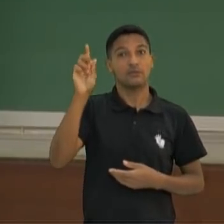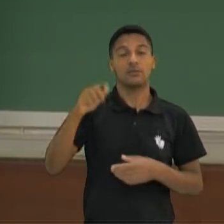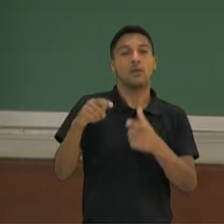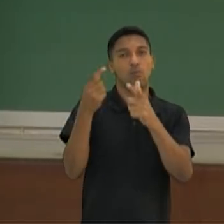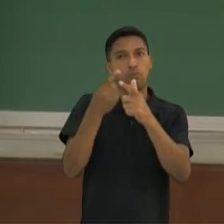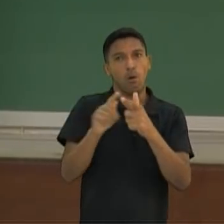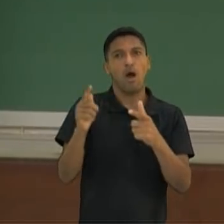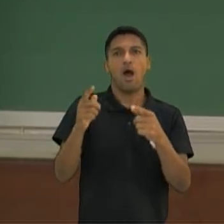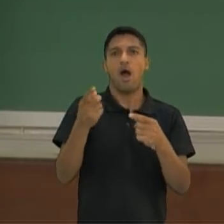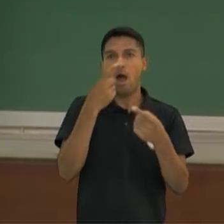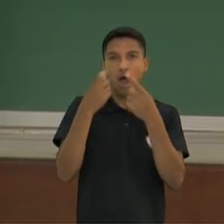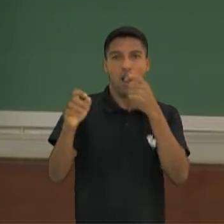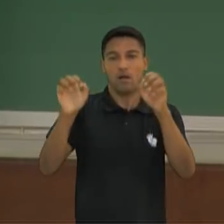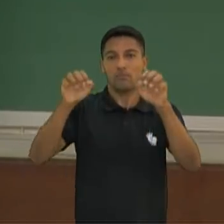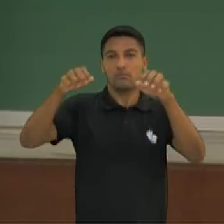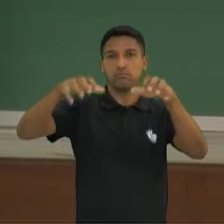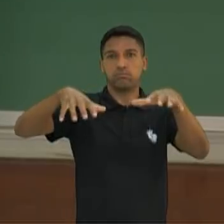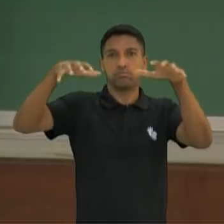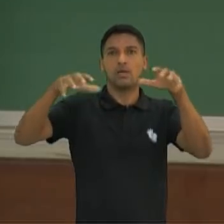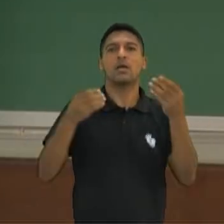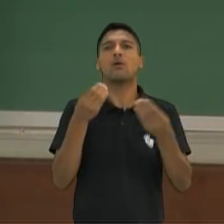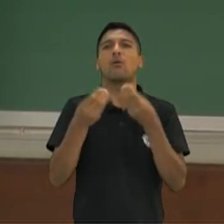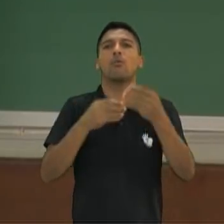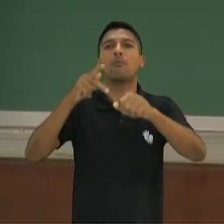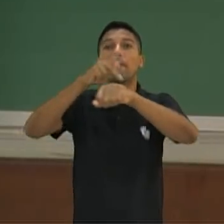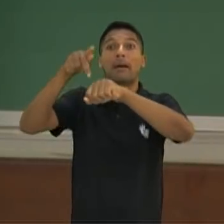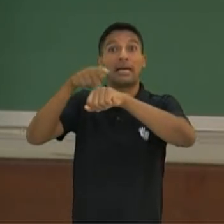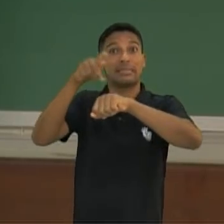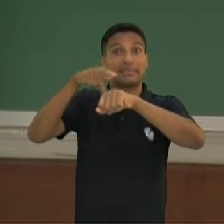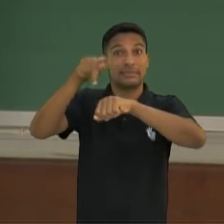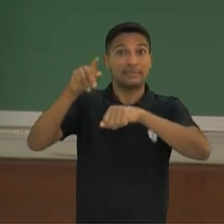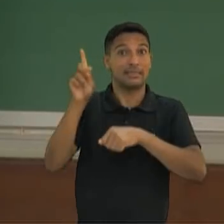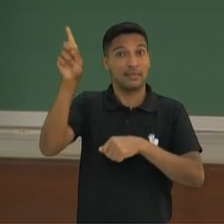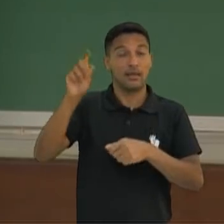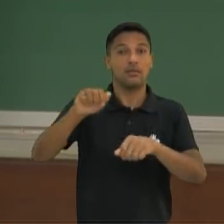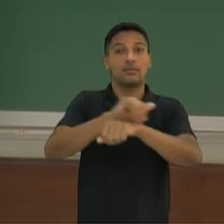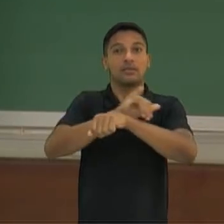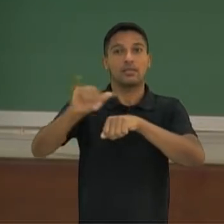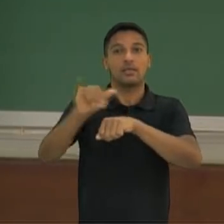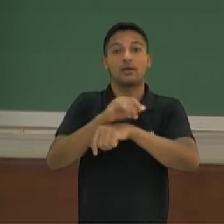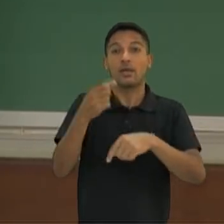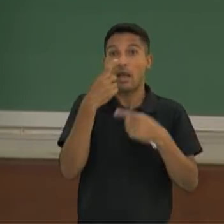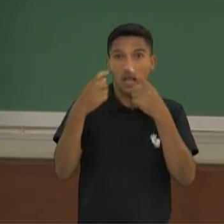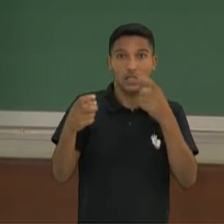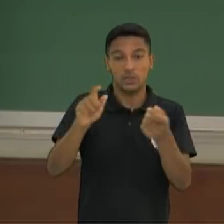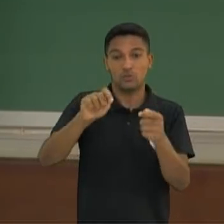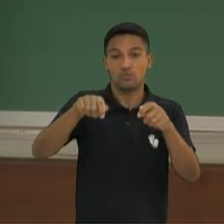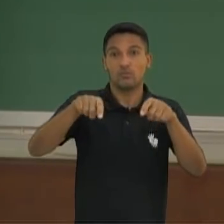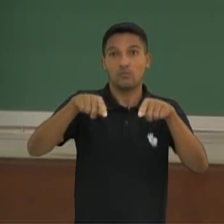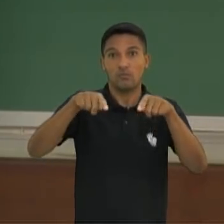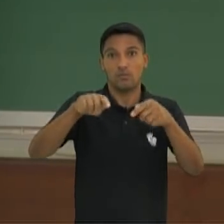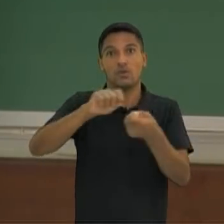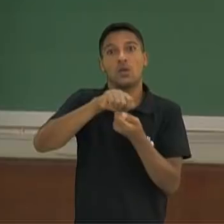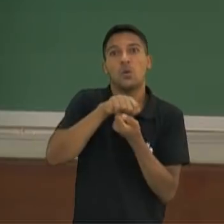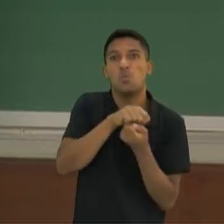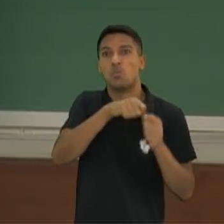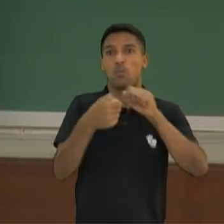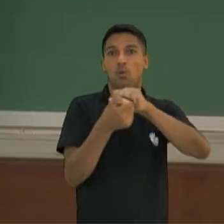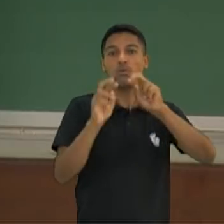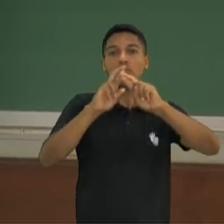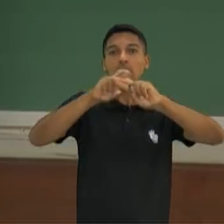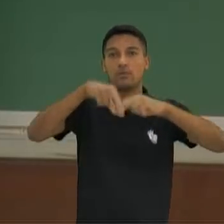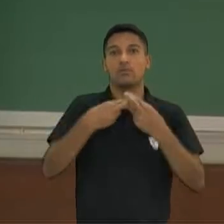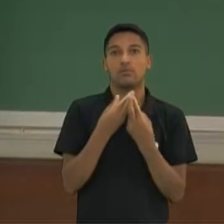muito maior, e a saída que eles deram foi muito a venda para outros países para geração de renda.